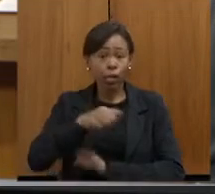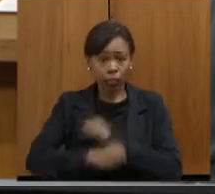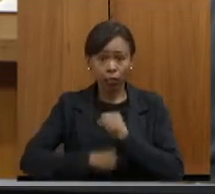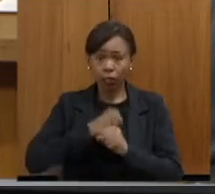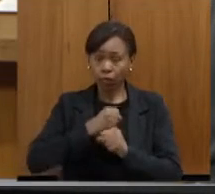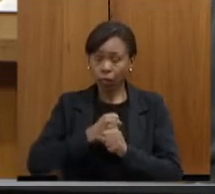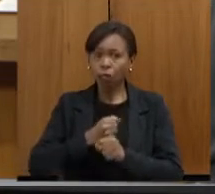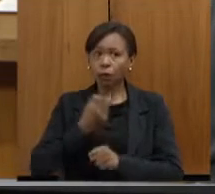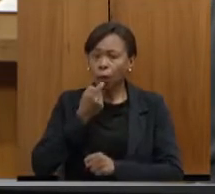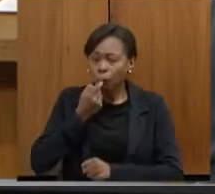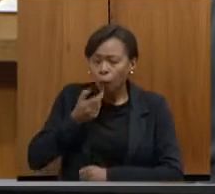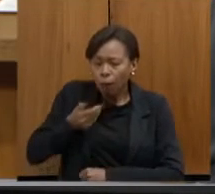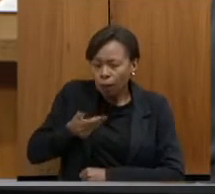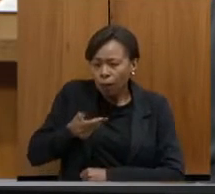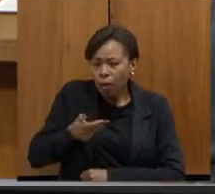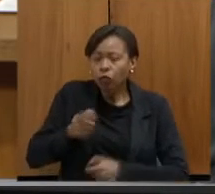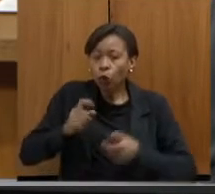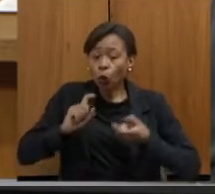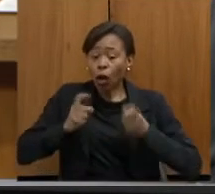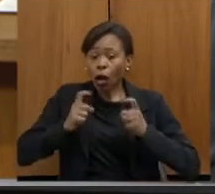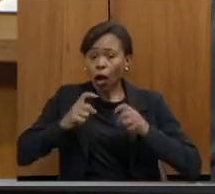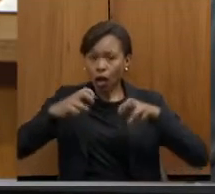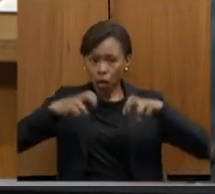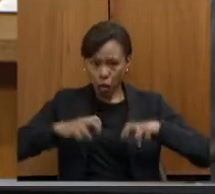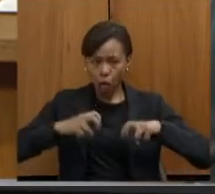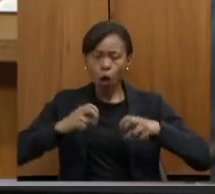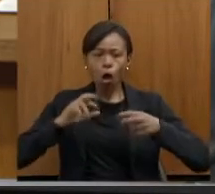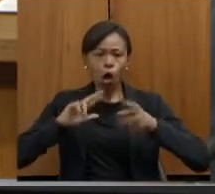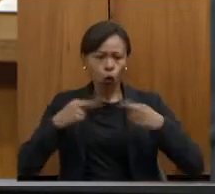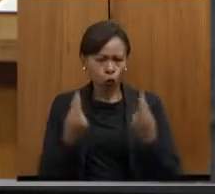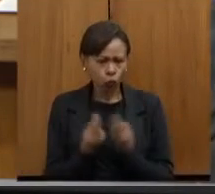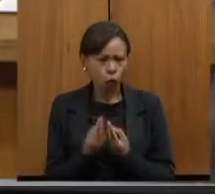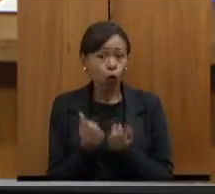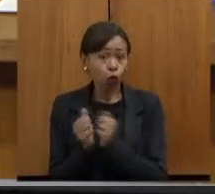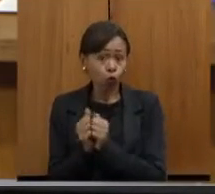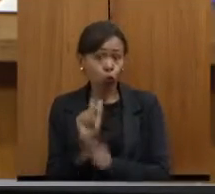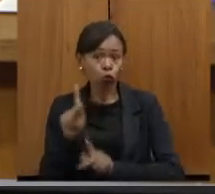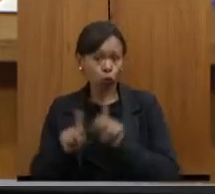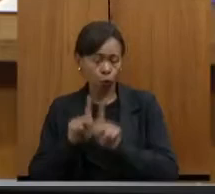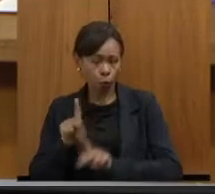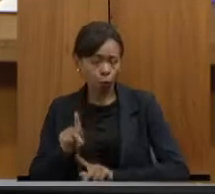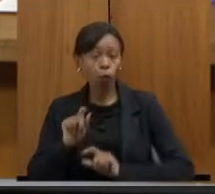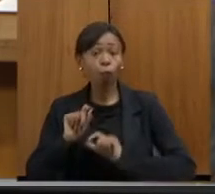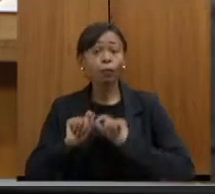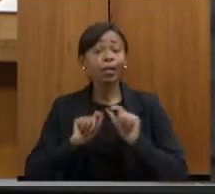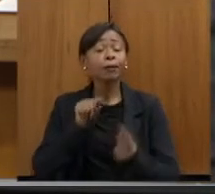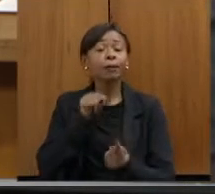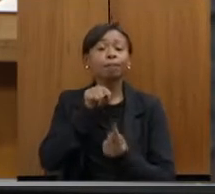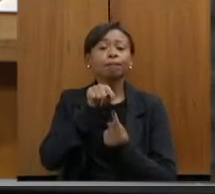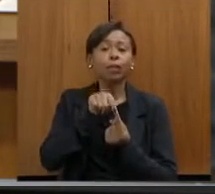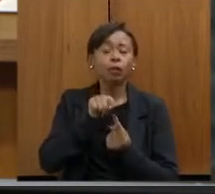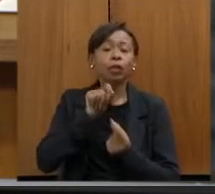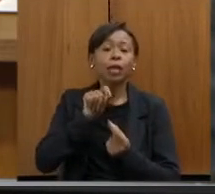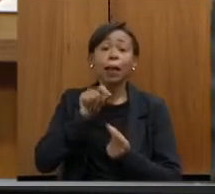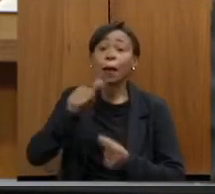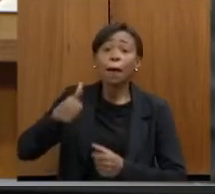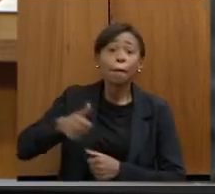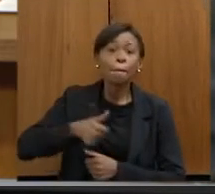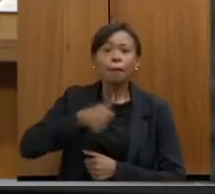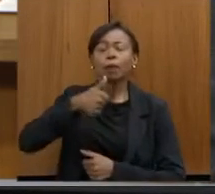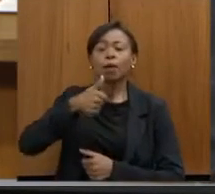muito em breve, nós vamos ter uma reunião com a população para poder estar, de fato, lançando essa primeira